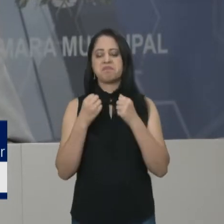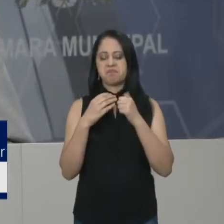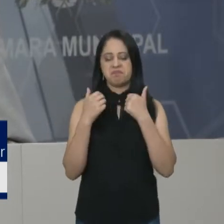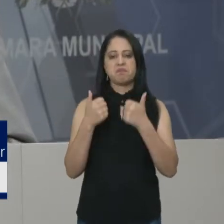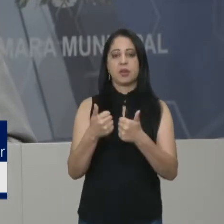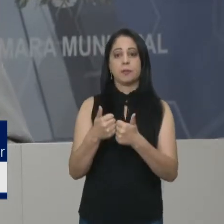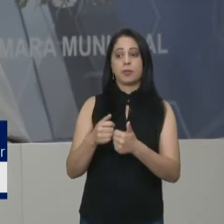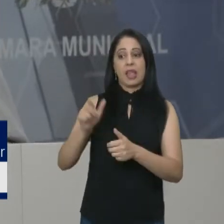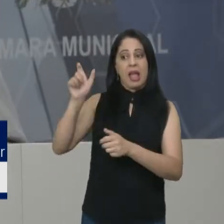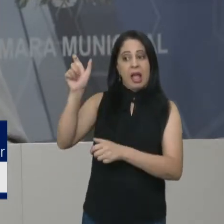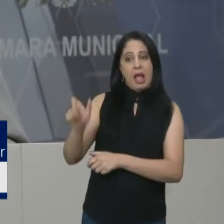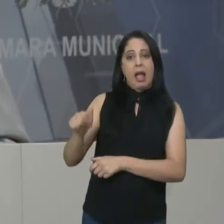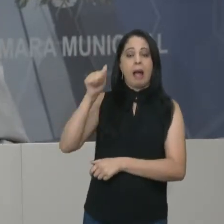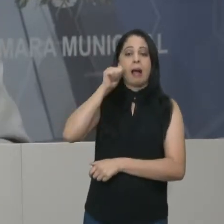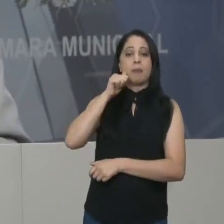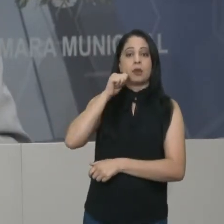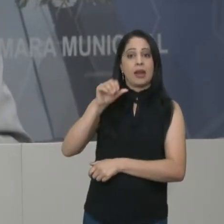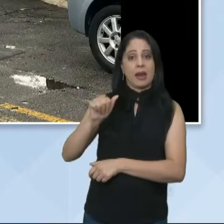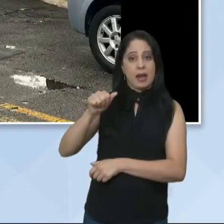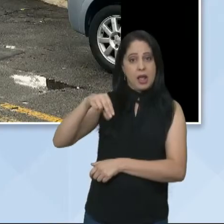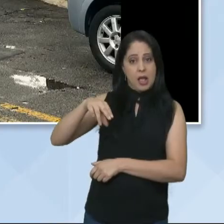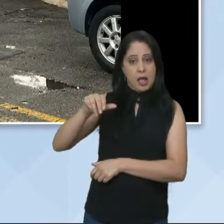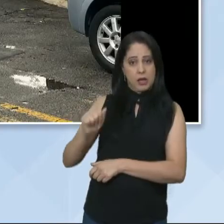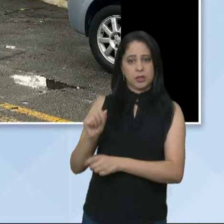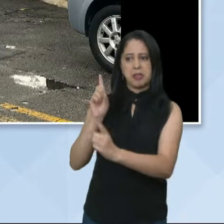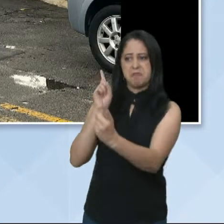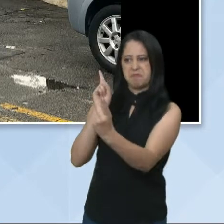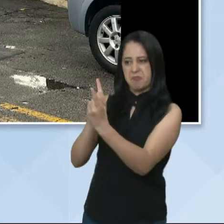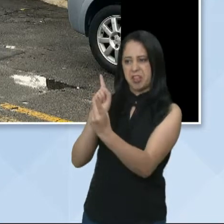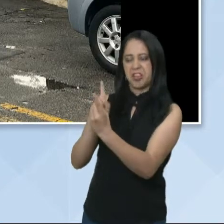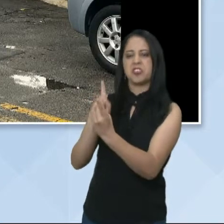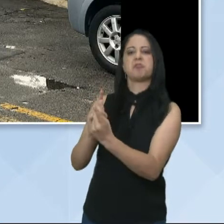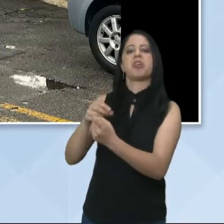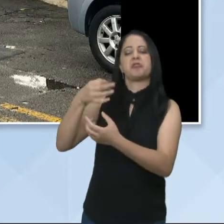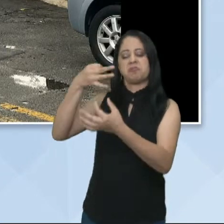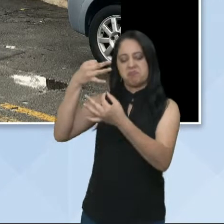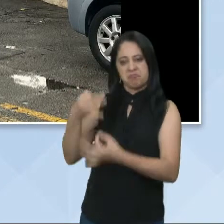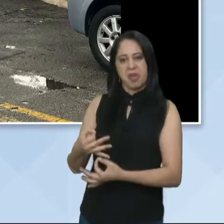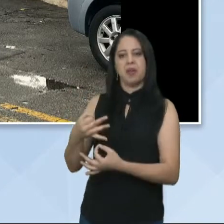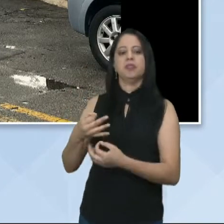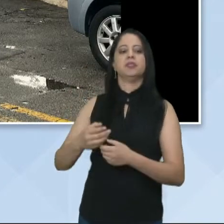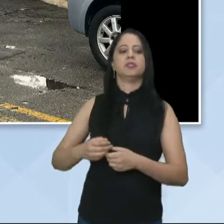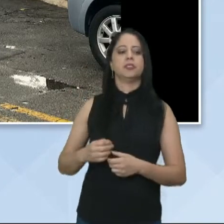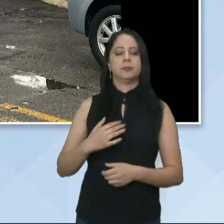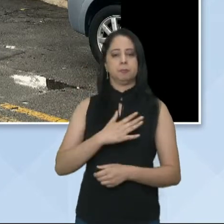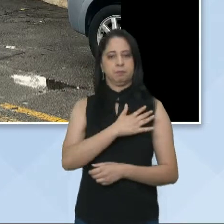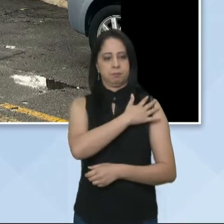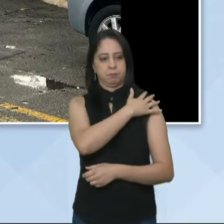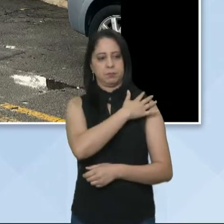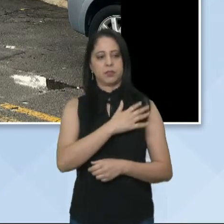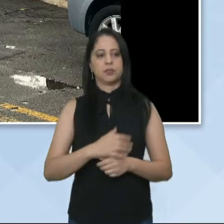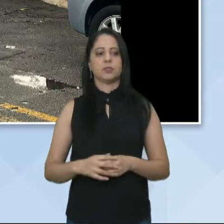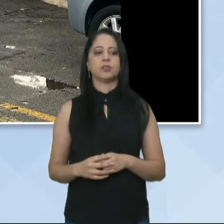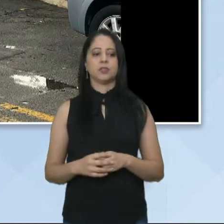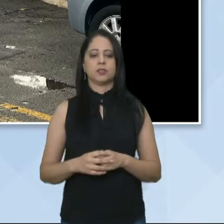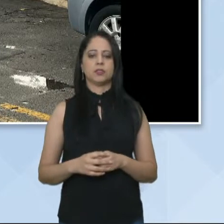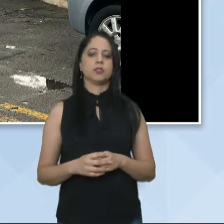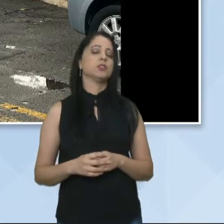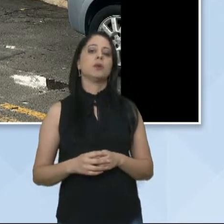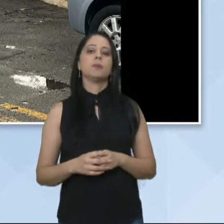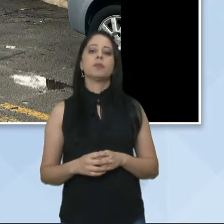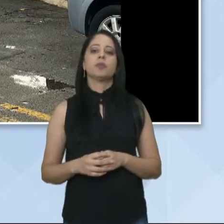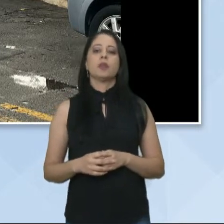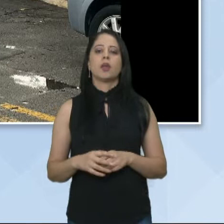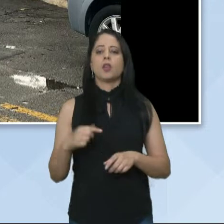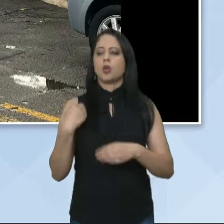pela gerente, Ana, que me acolheu ali, me recebendo, e conversamos ali a respeito